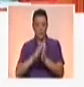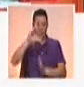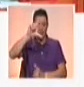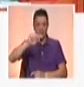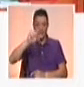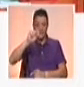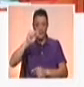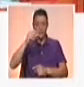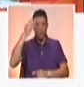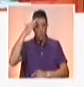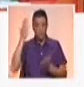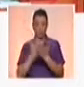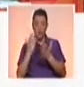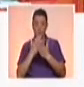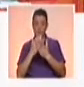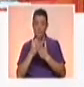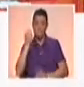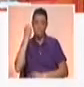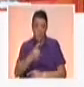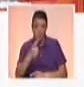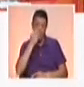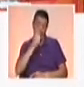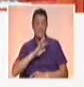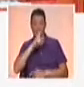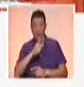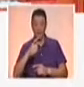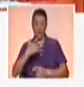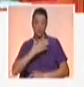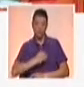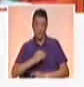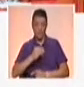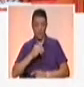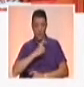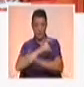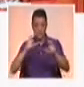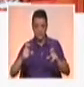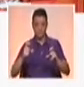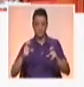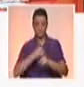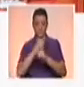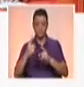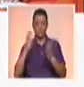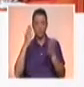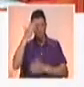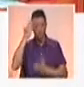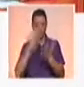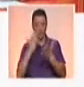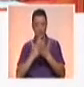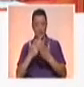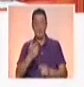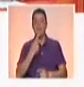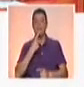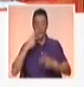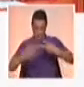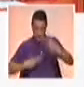número insuficiente de escolas, como certamente muitos pais dirão. Portanto, ela também não define o número de escolas, não é? Portanto, é preciso primeiro